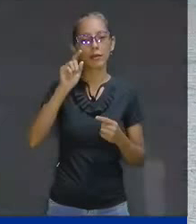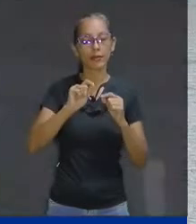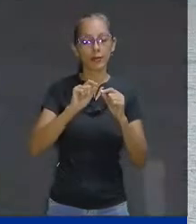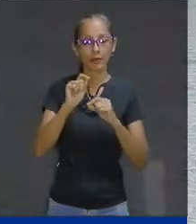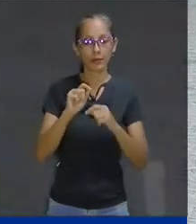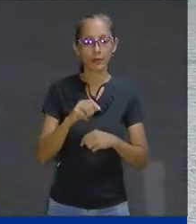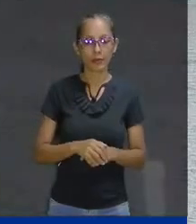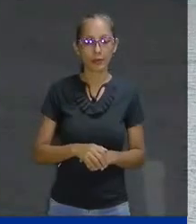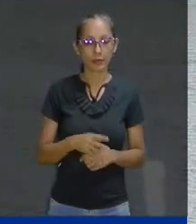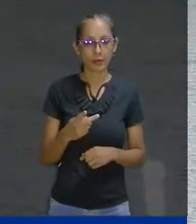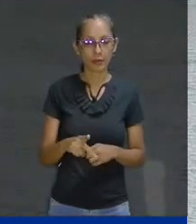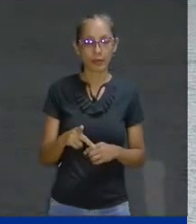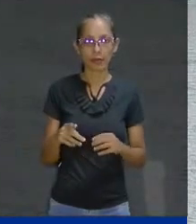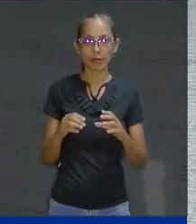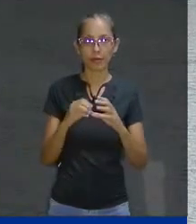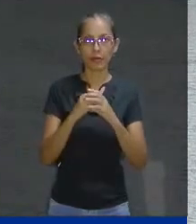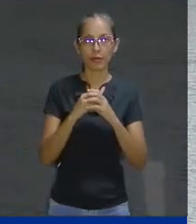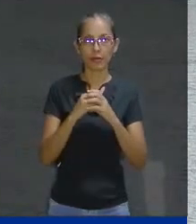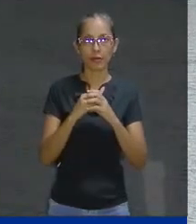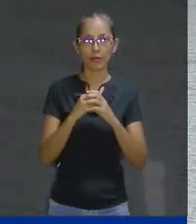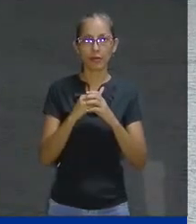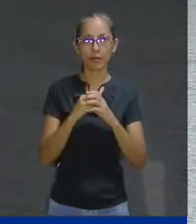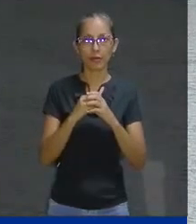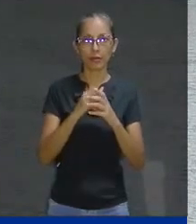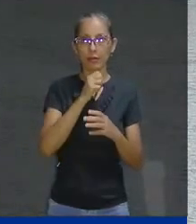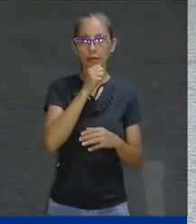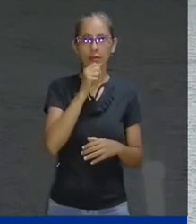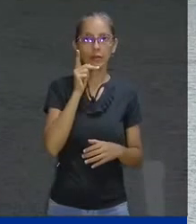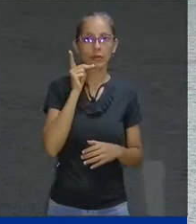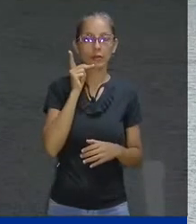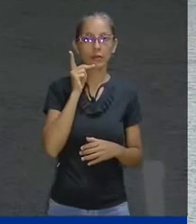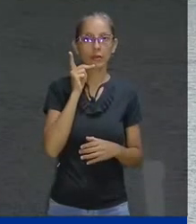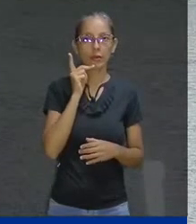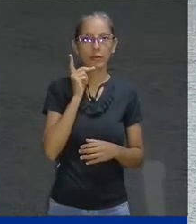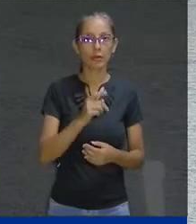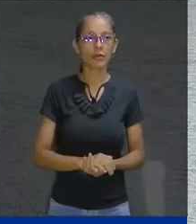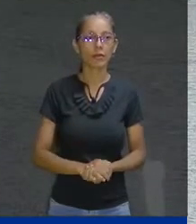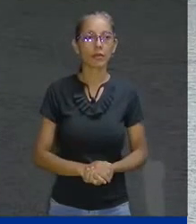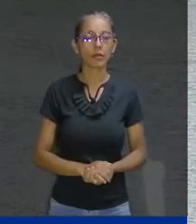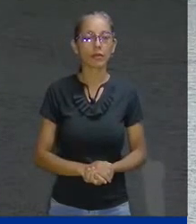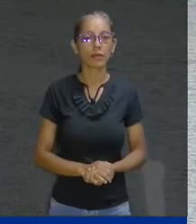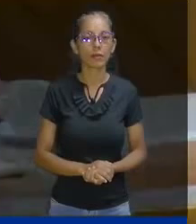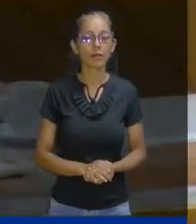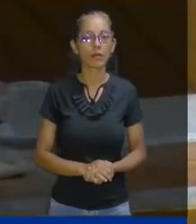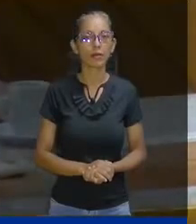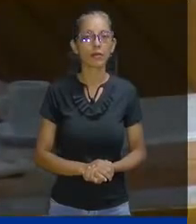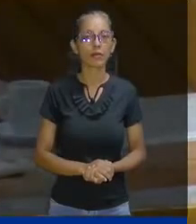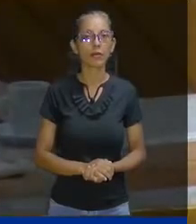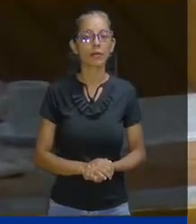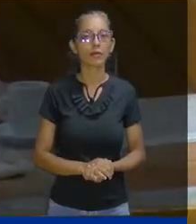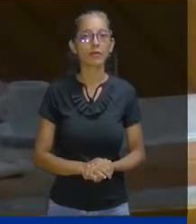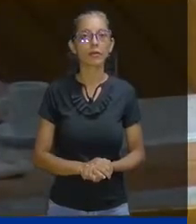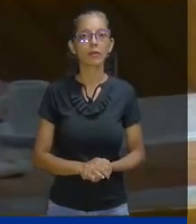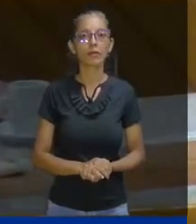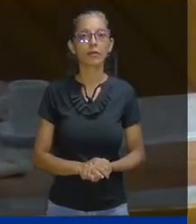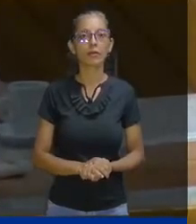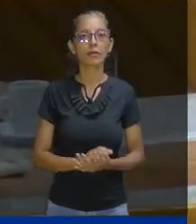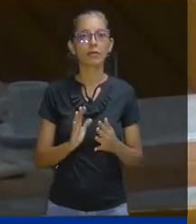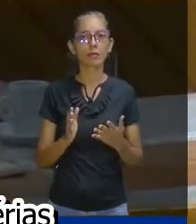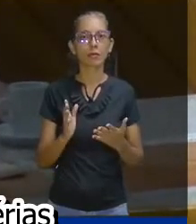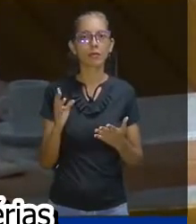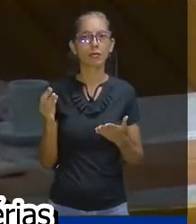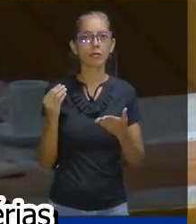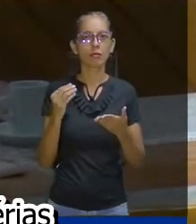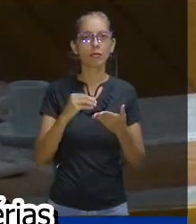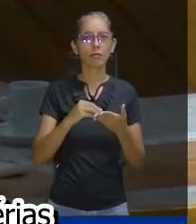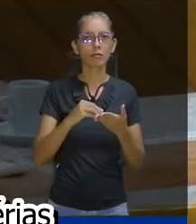que eu pertenço, Vossa Excelência também, o Tribunal de Justiça do Amapá, através da Corregedoria, fez uma notificação a todos os